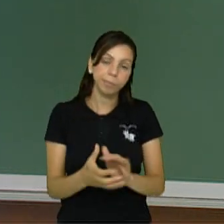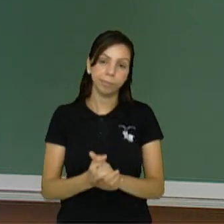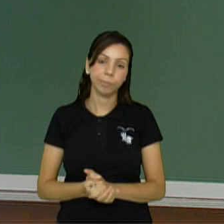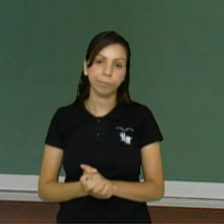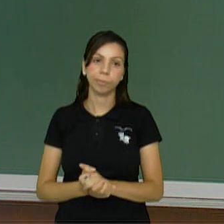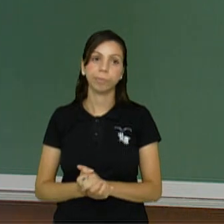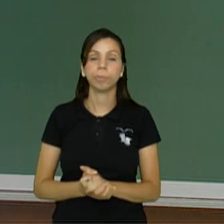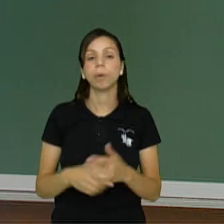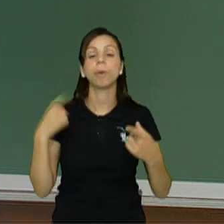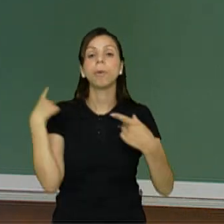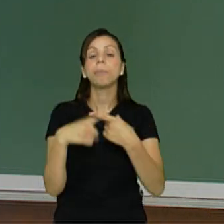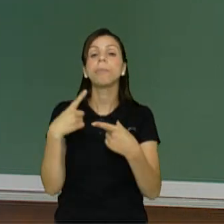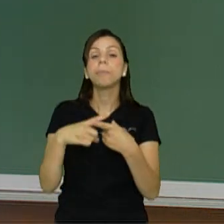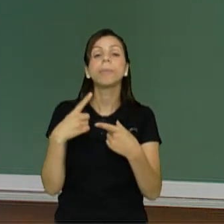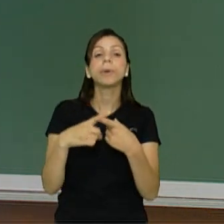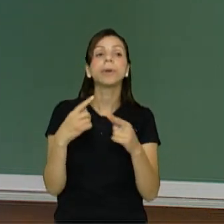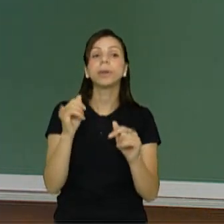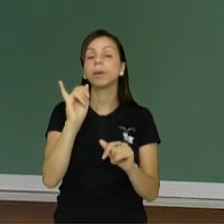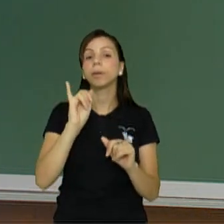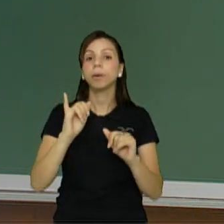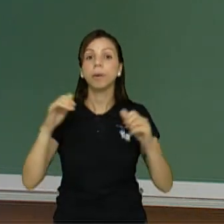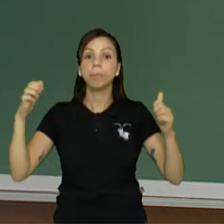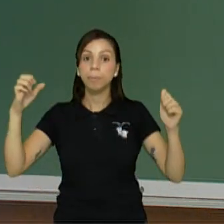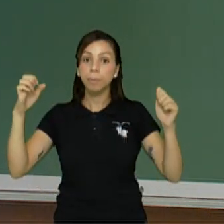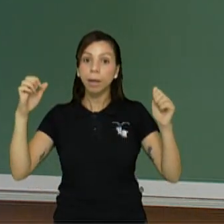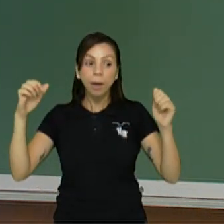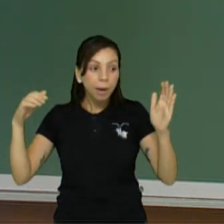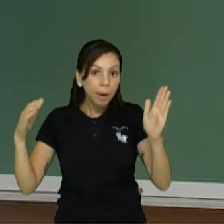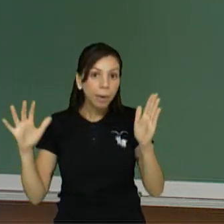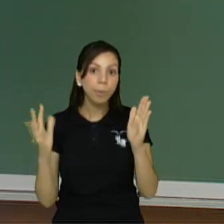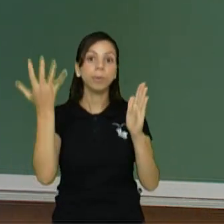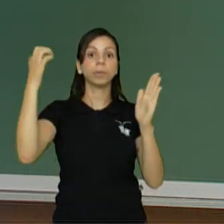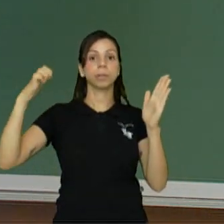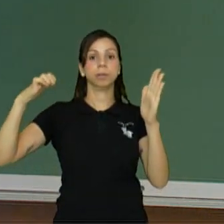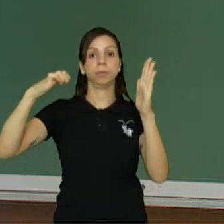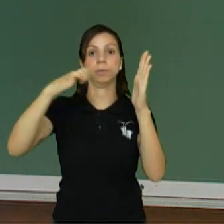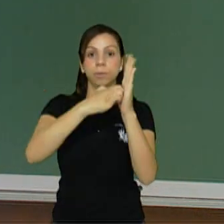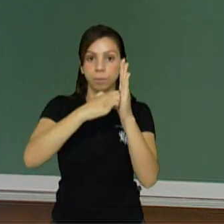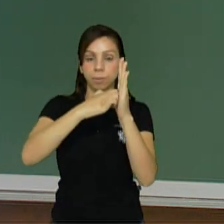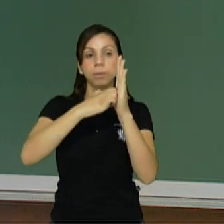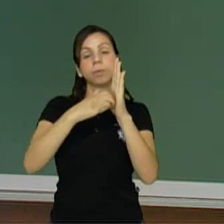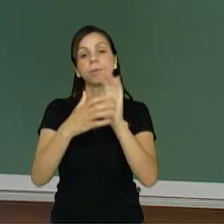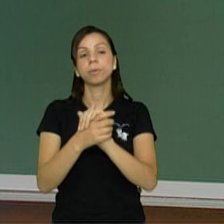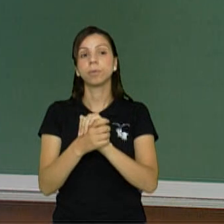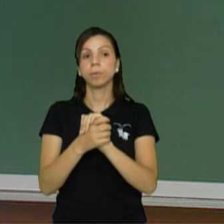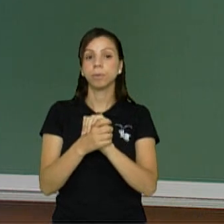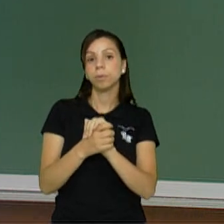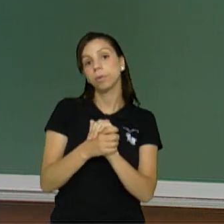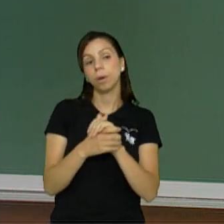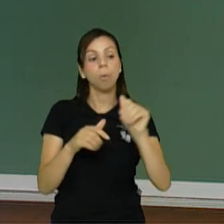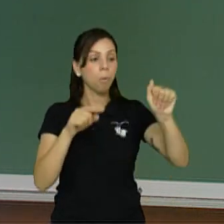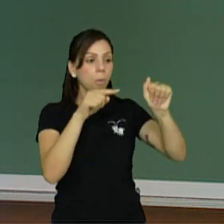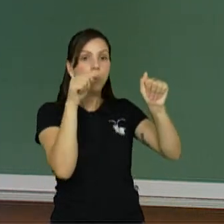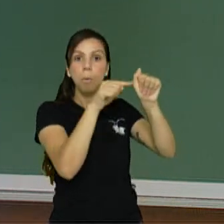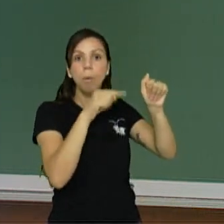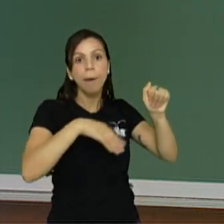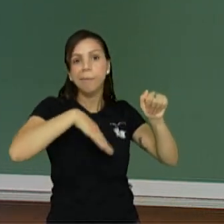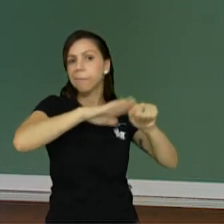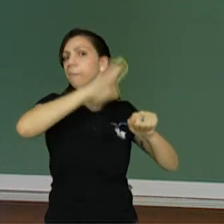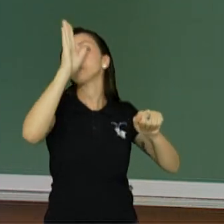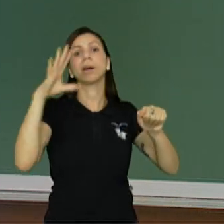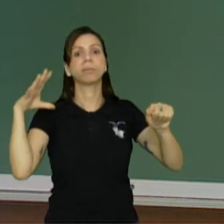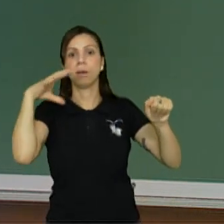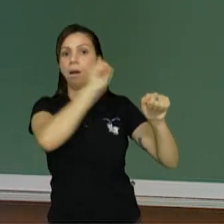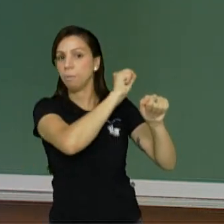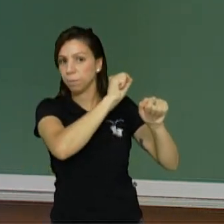o VB, porque para ocorrer a colisão nesse sistema, o A deve estar mais rápido, né? O de trás tem que estar